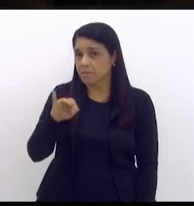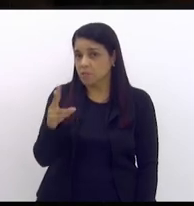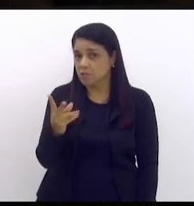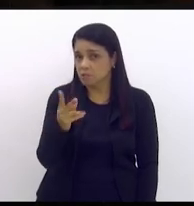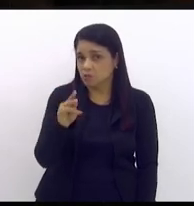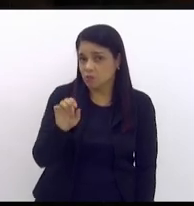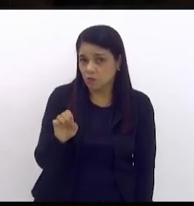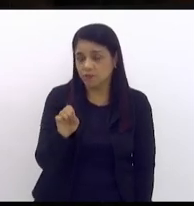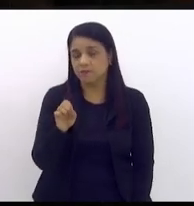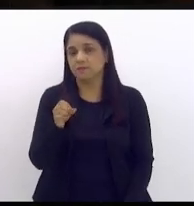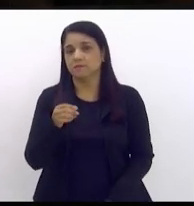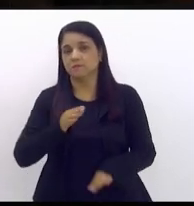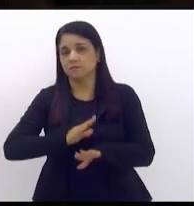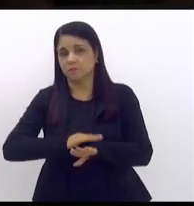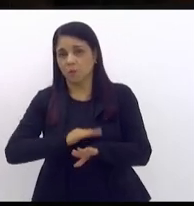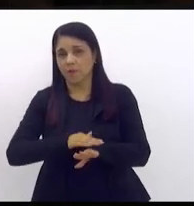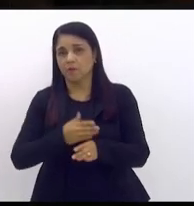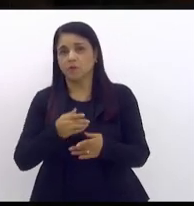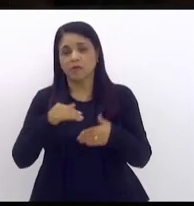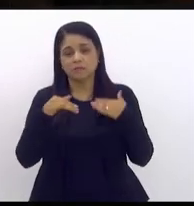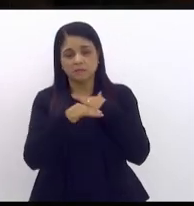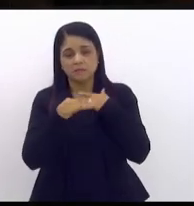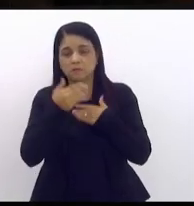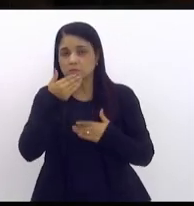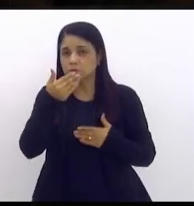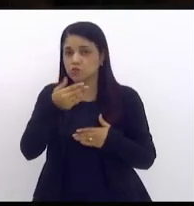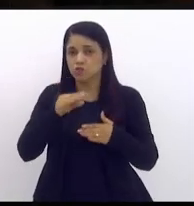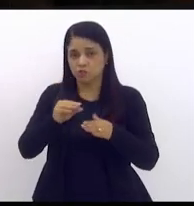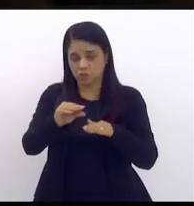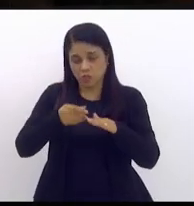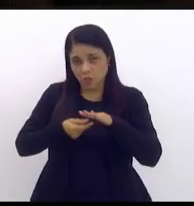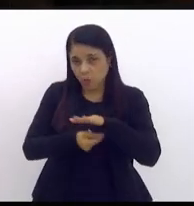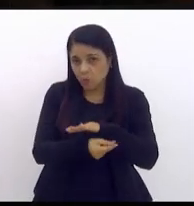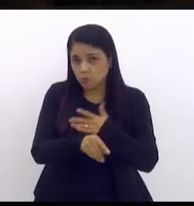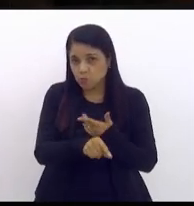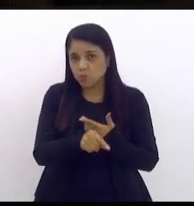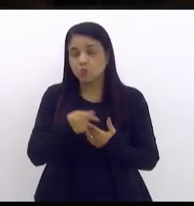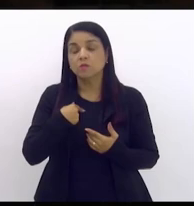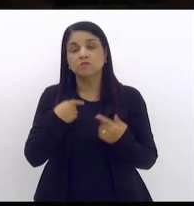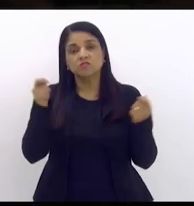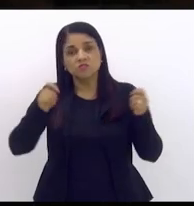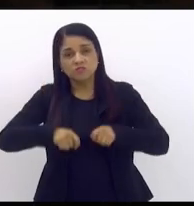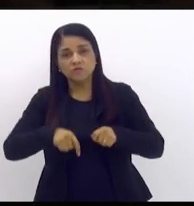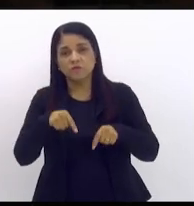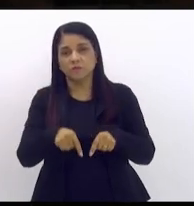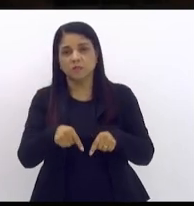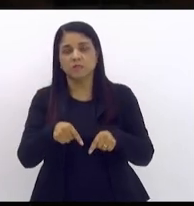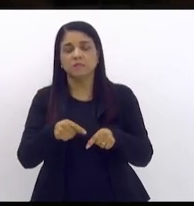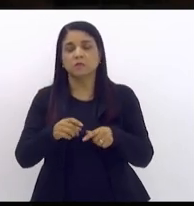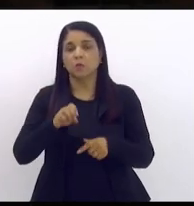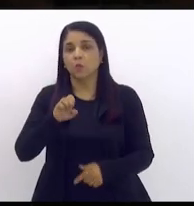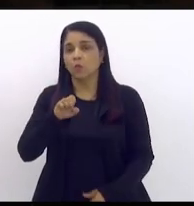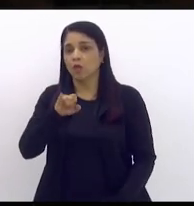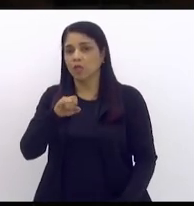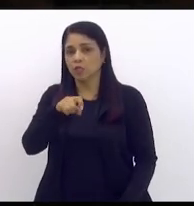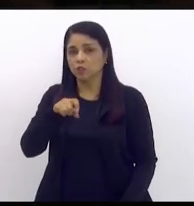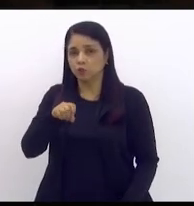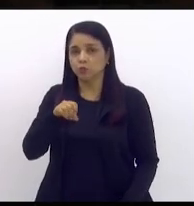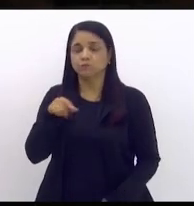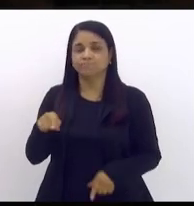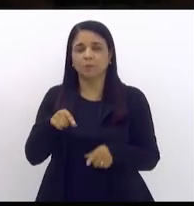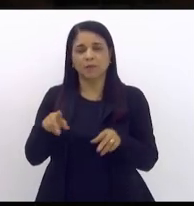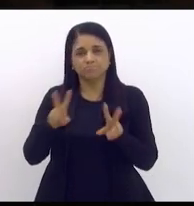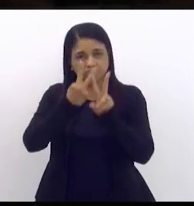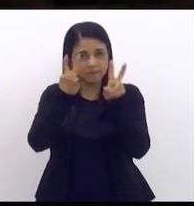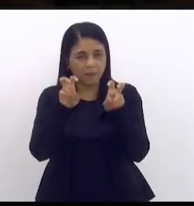primeiro momento, para as cidades requisitarem recurso, nós tivemos ali a possibilidade de ter esse eixo de redução de risco,